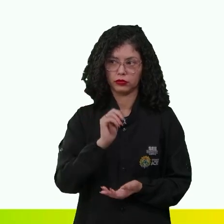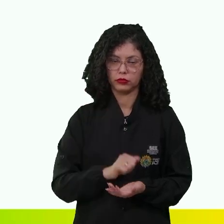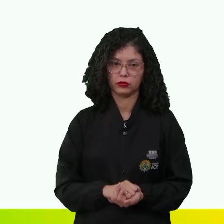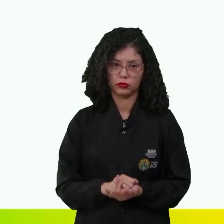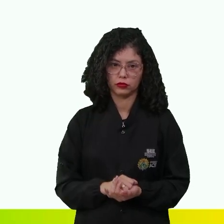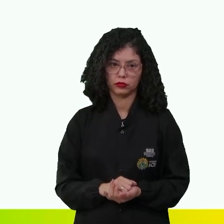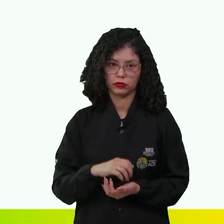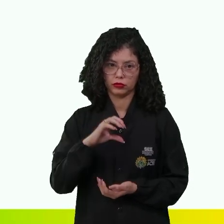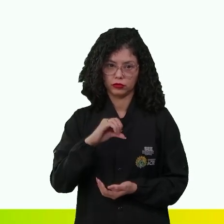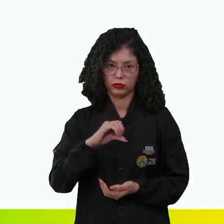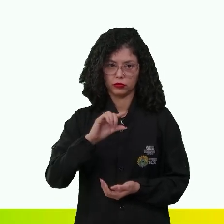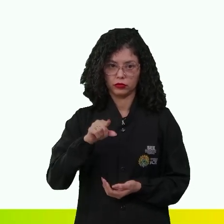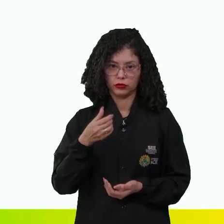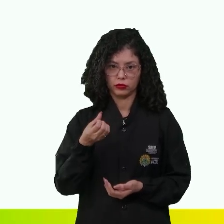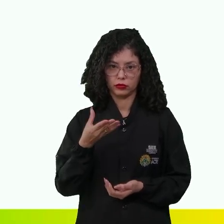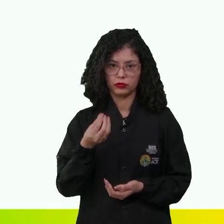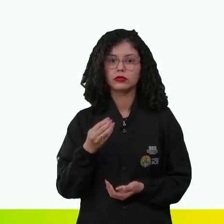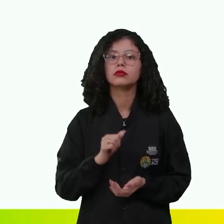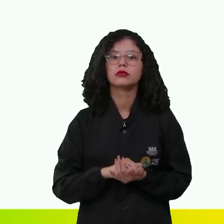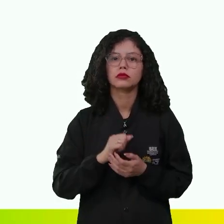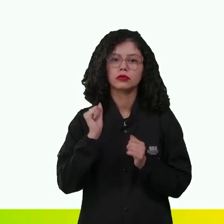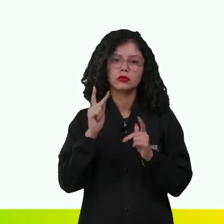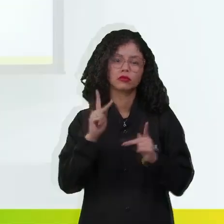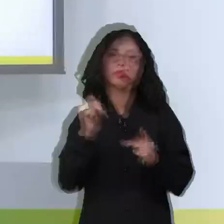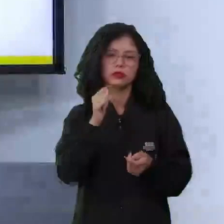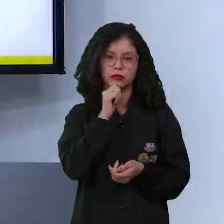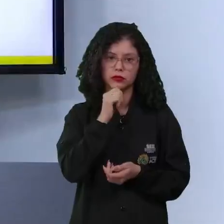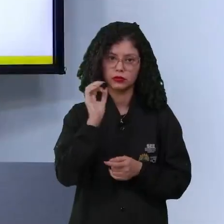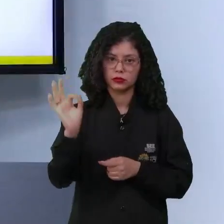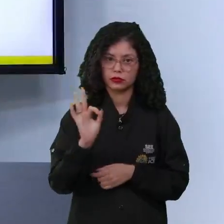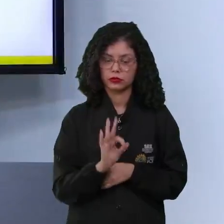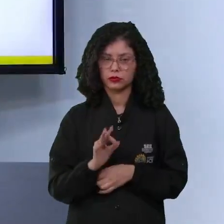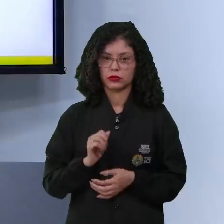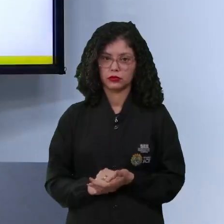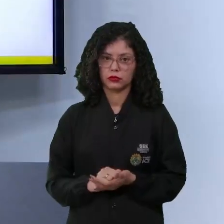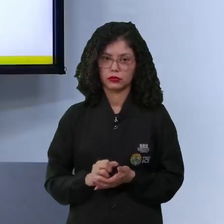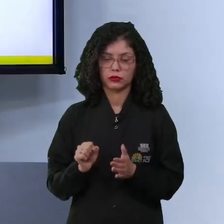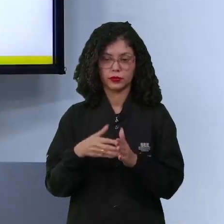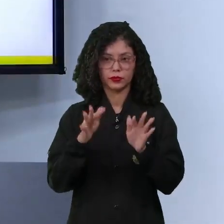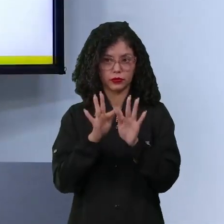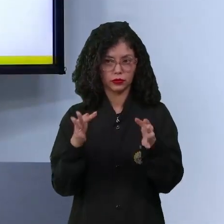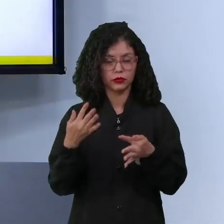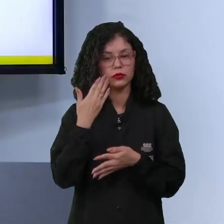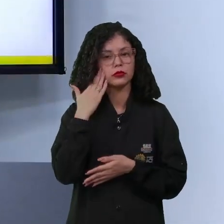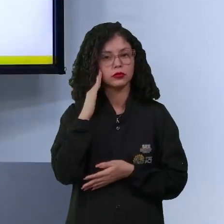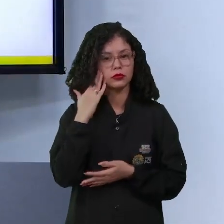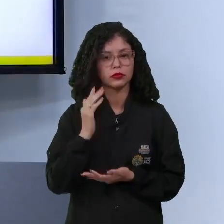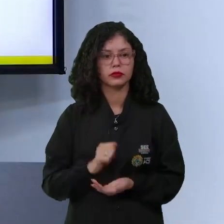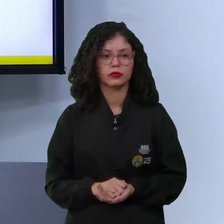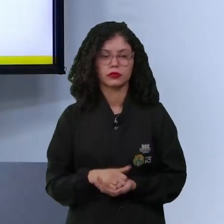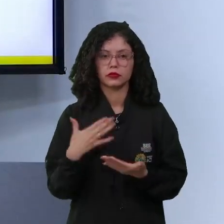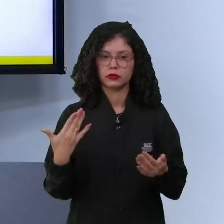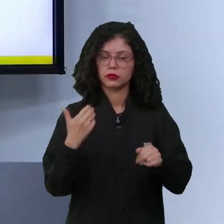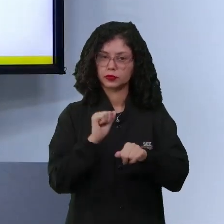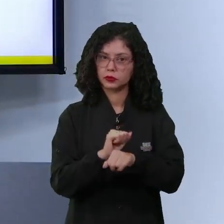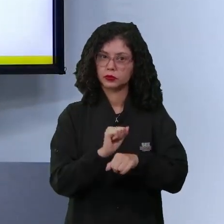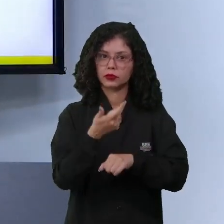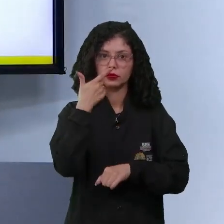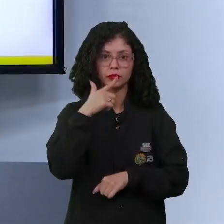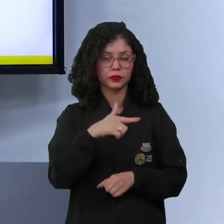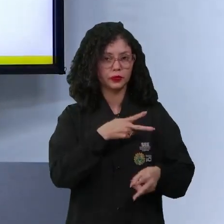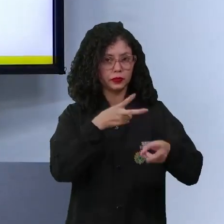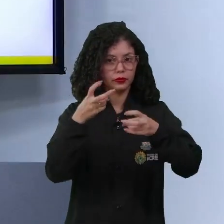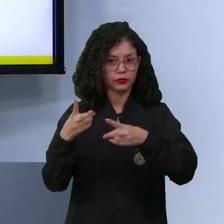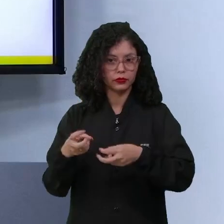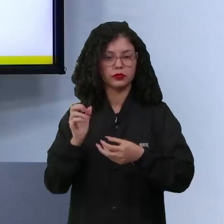de 9,60, ok? Então, grandezas diretamente proporcionais, muito simples de entender e espero que você consiga